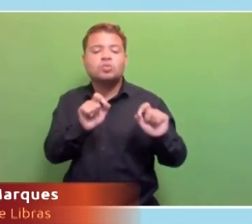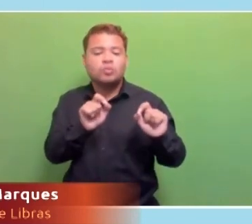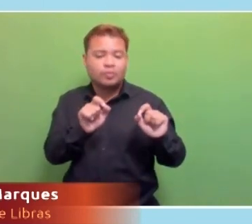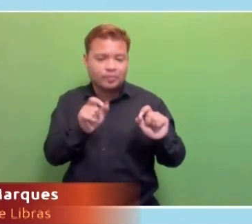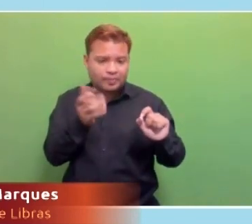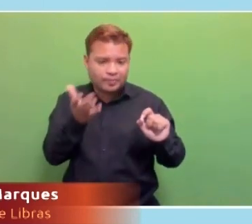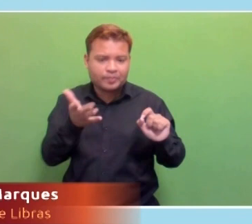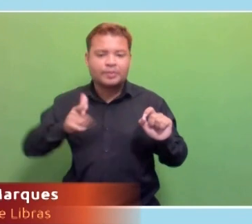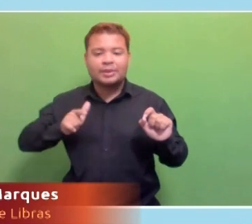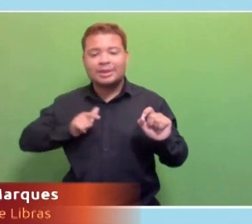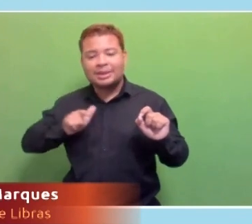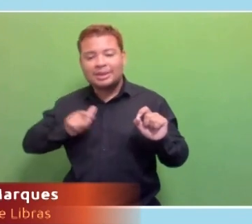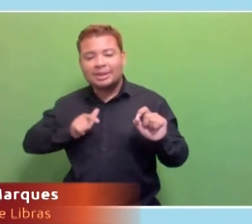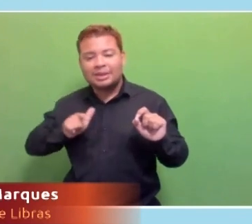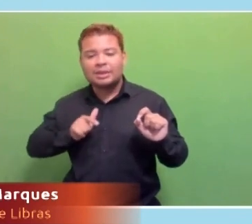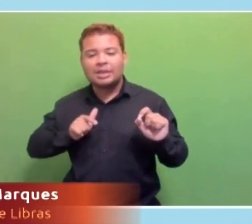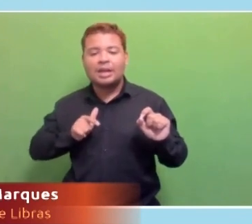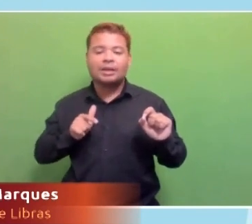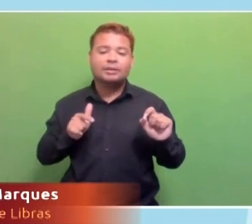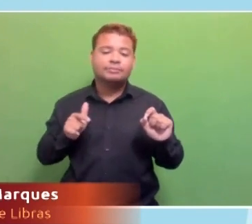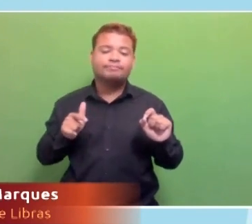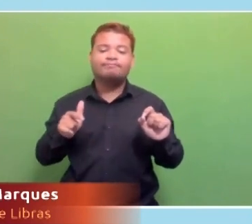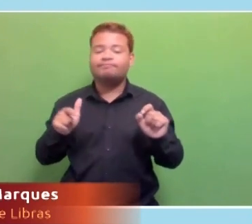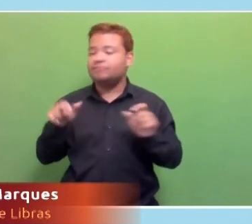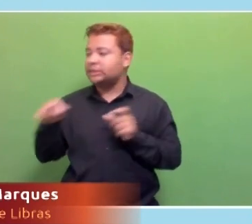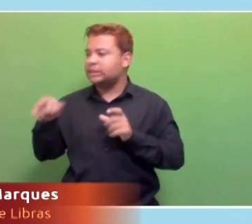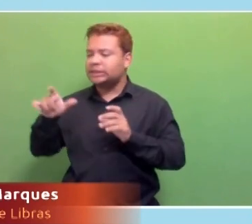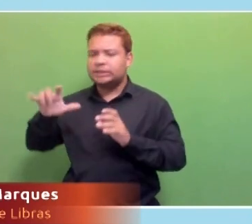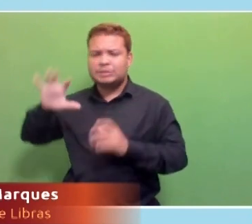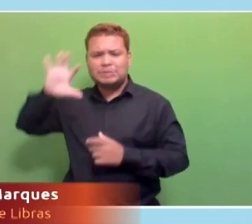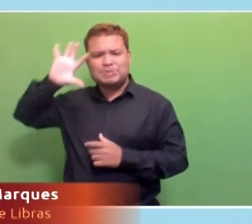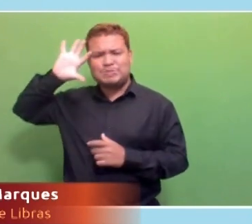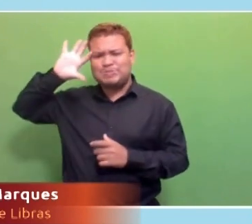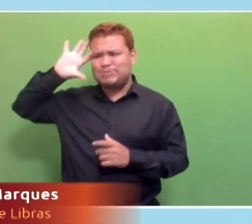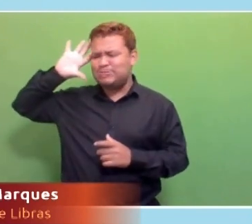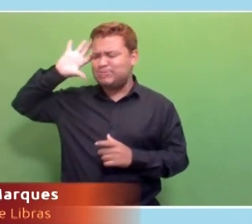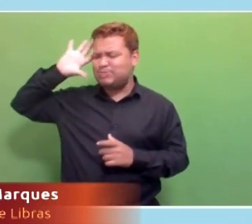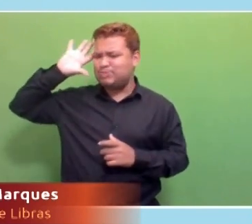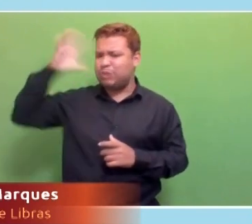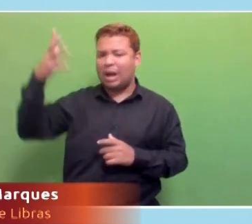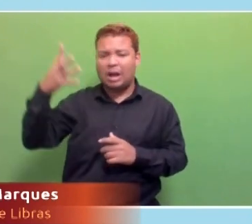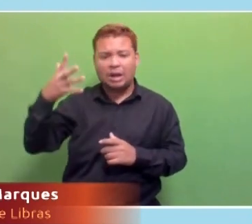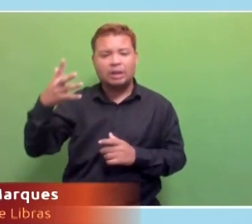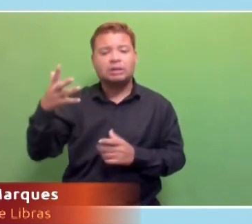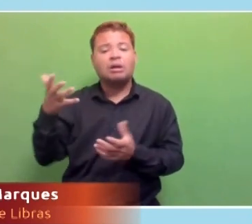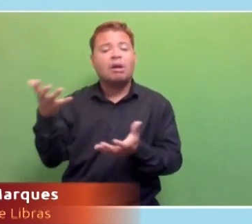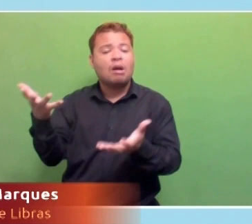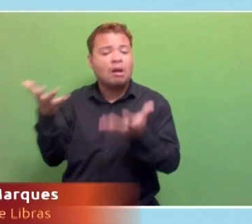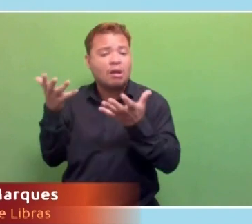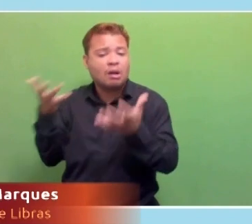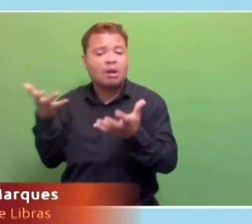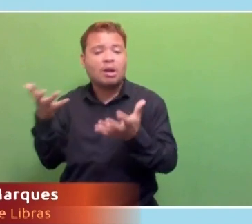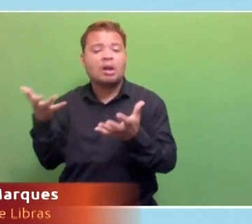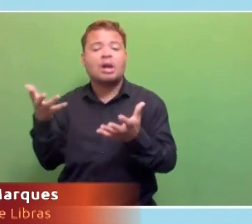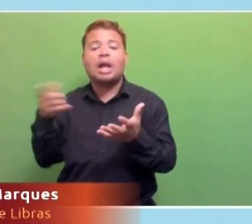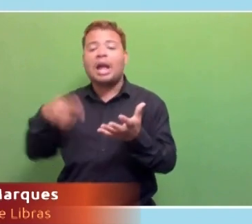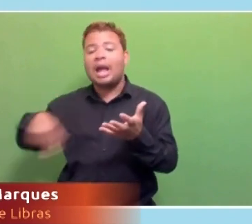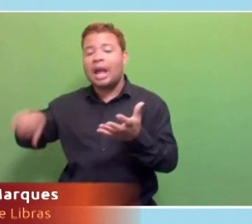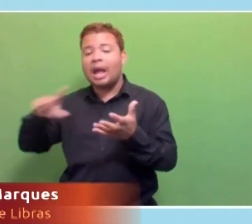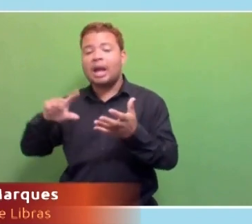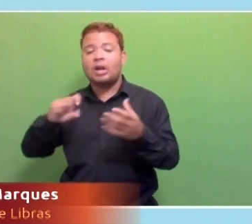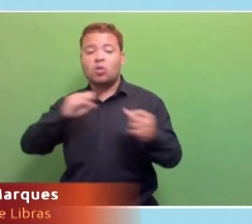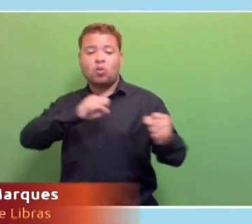assim, radicalização e tentativa de concentração dos poderes por parte do Benjamin Netanyahu,